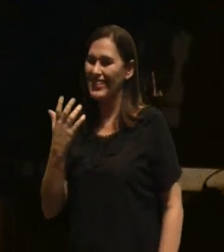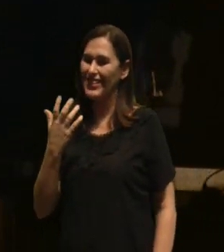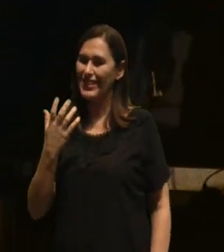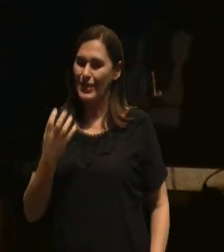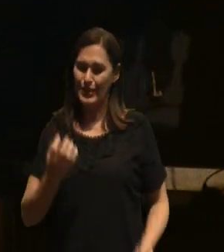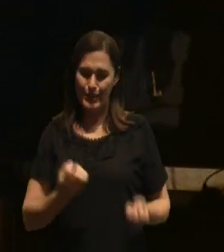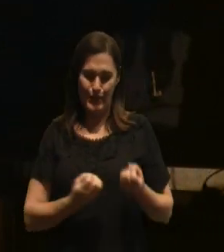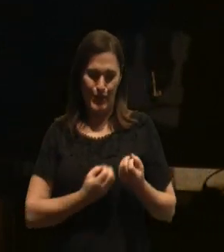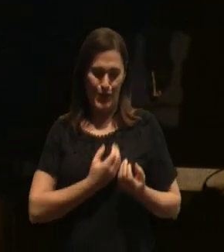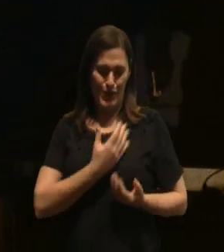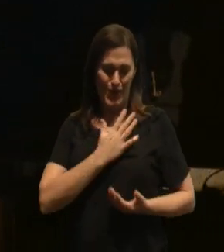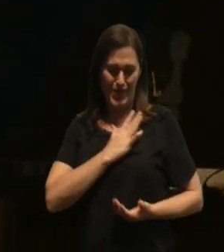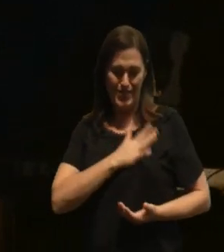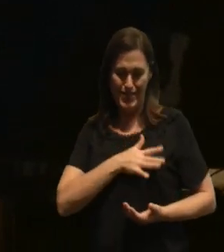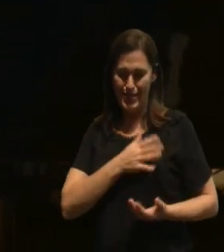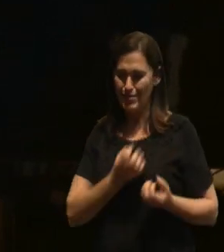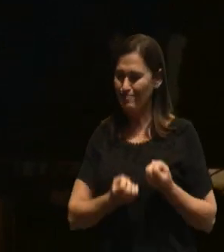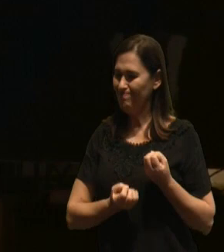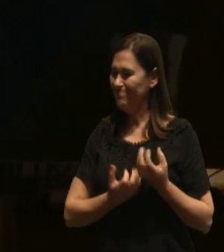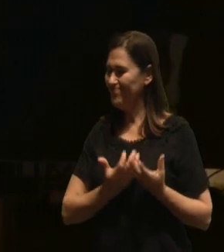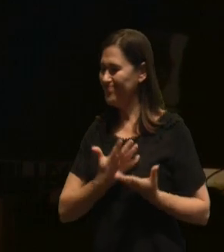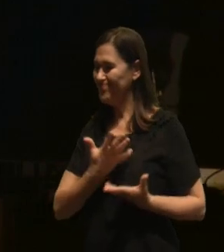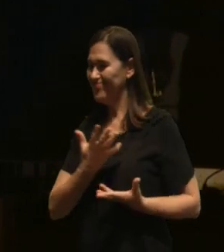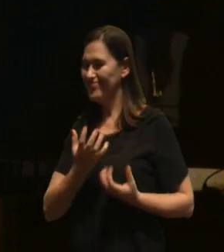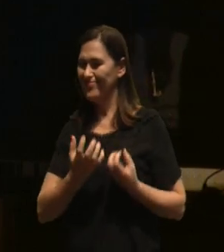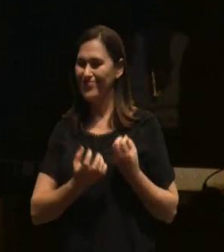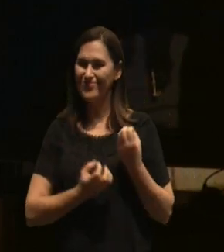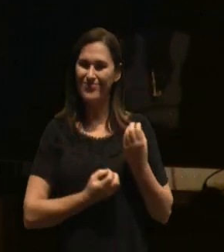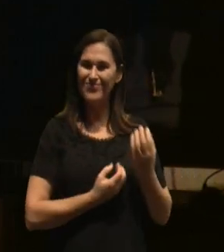Aquece o meu coração.